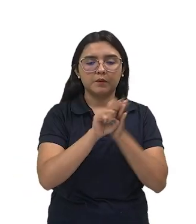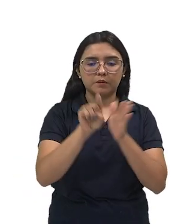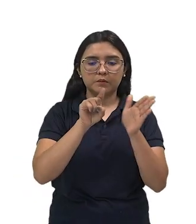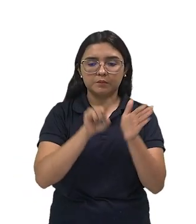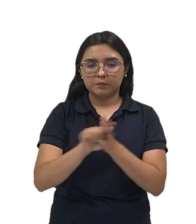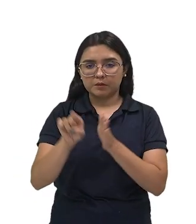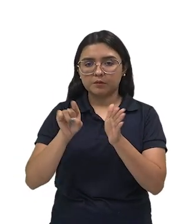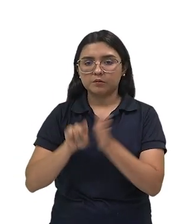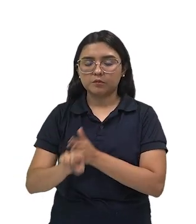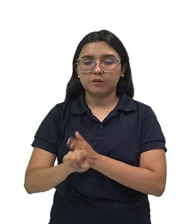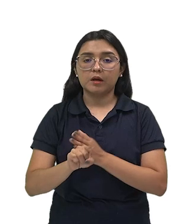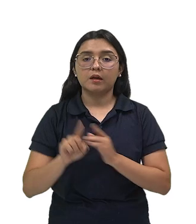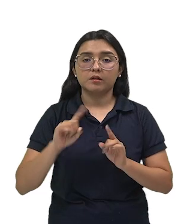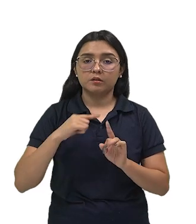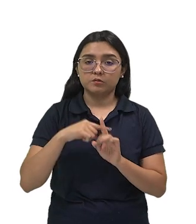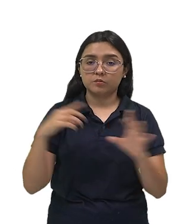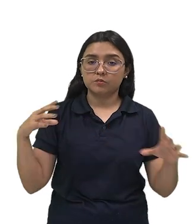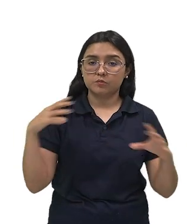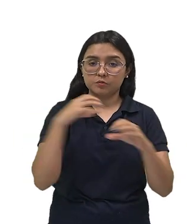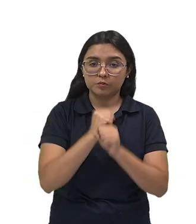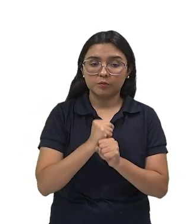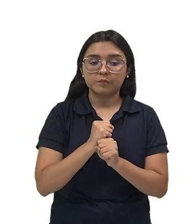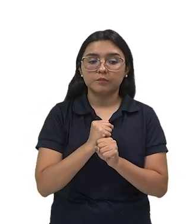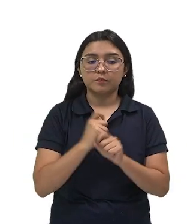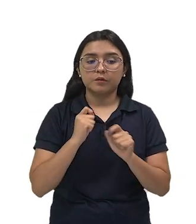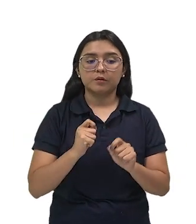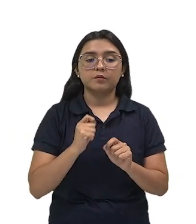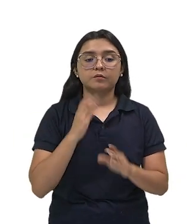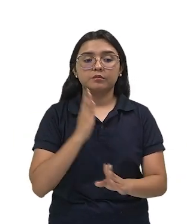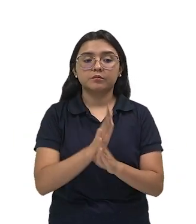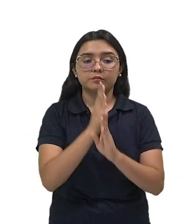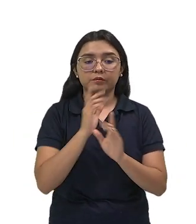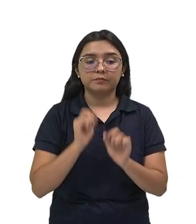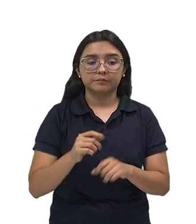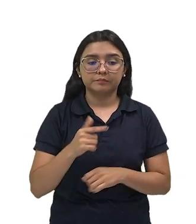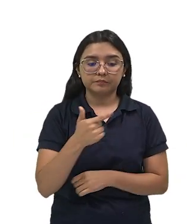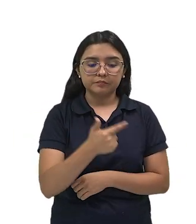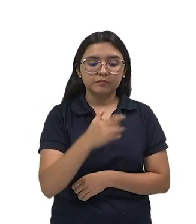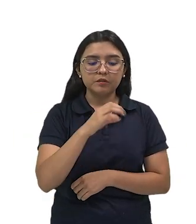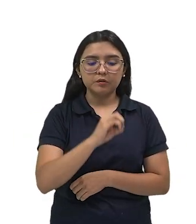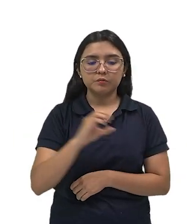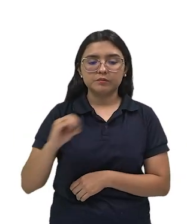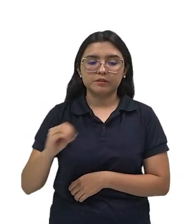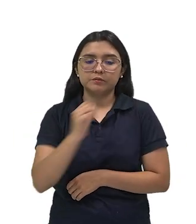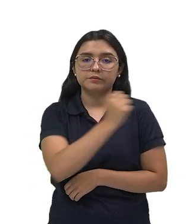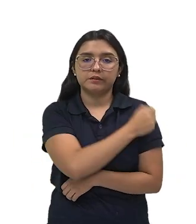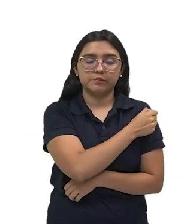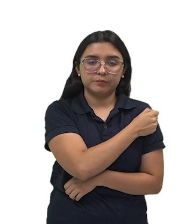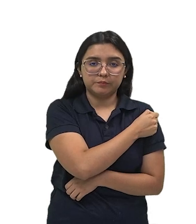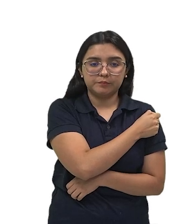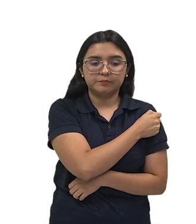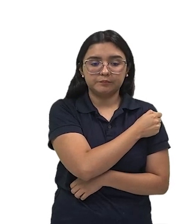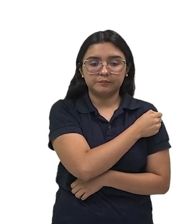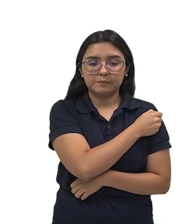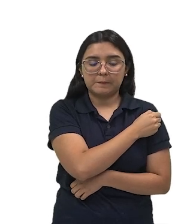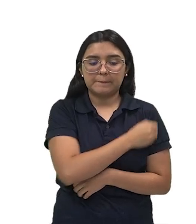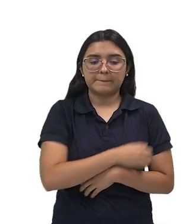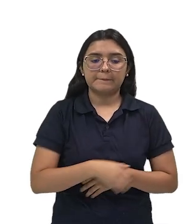somo tudo, Aí eu encontrei que 200 alunos, olha,